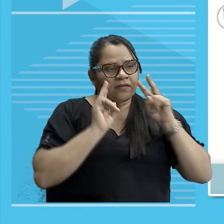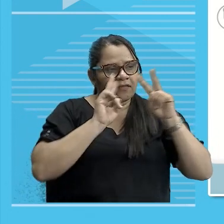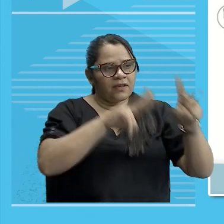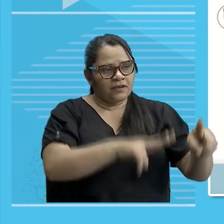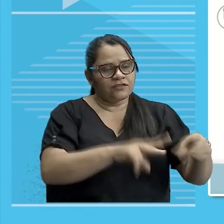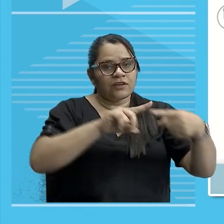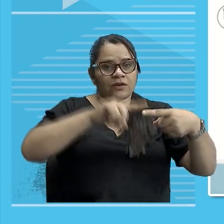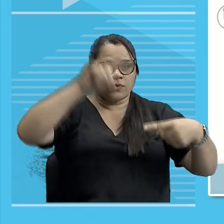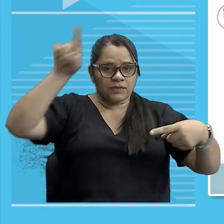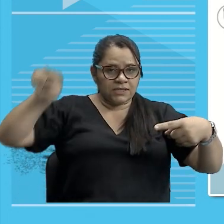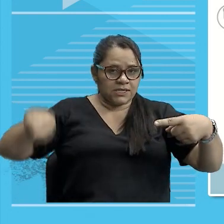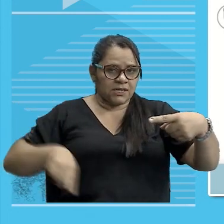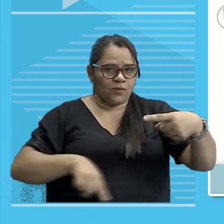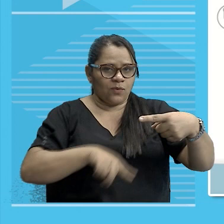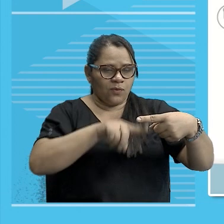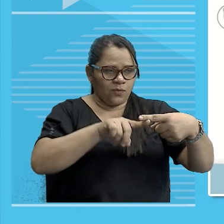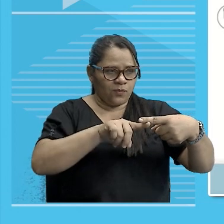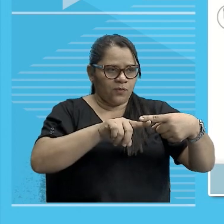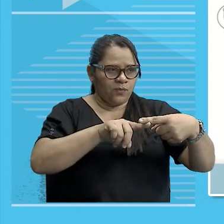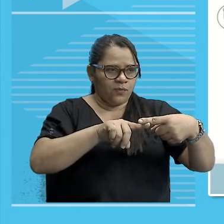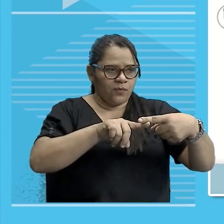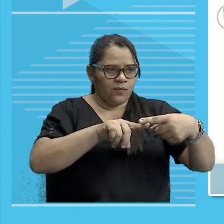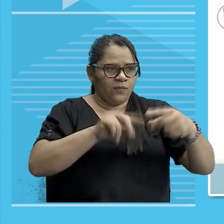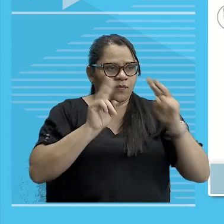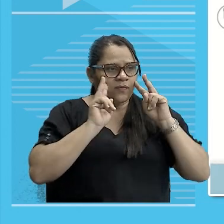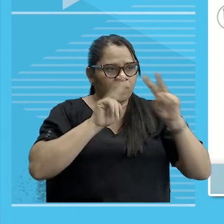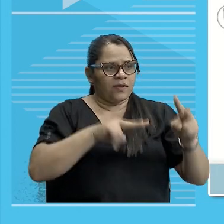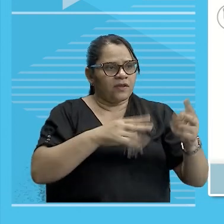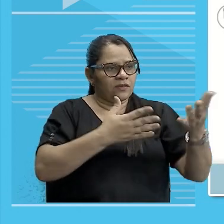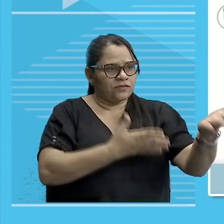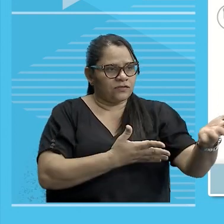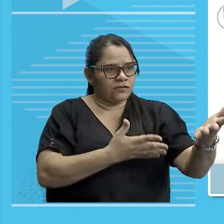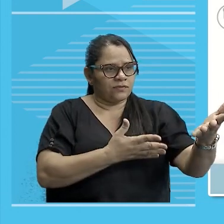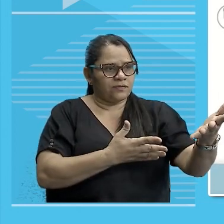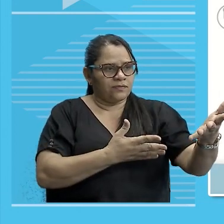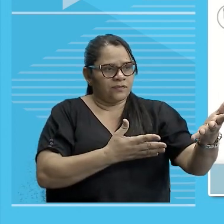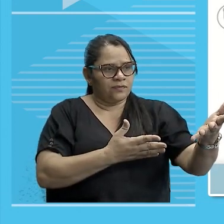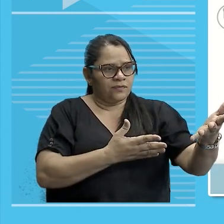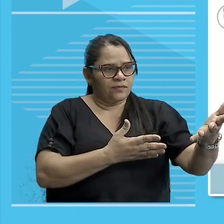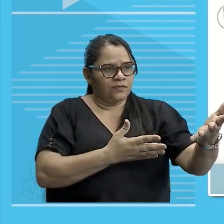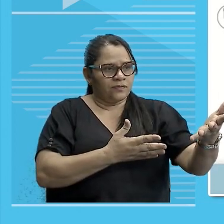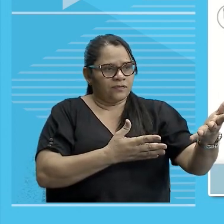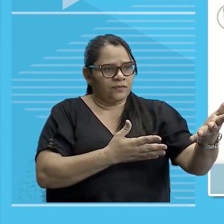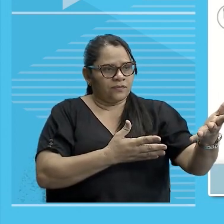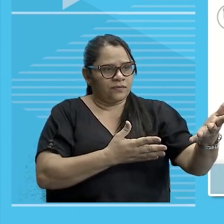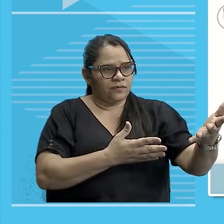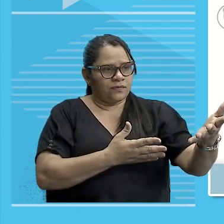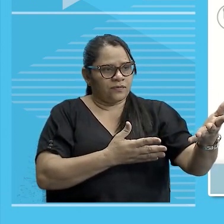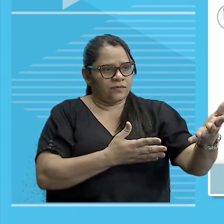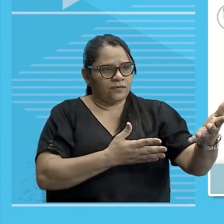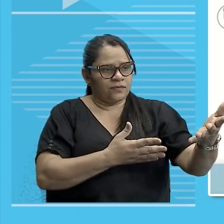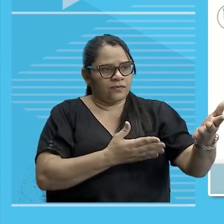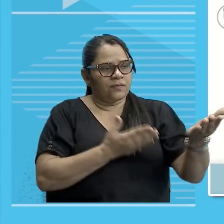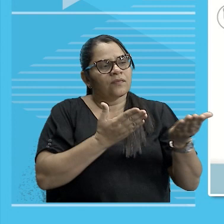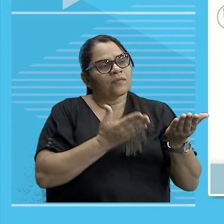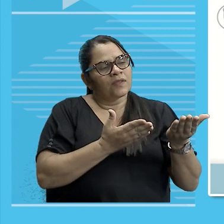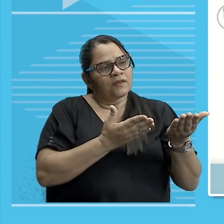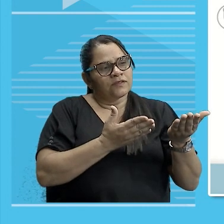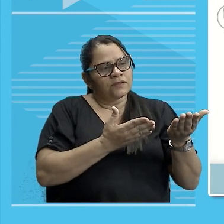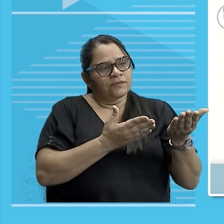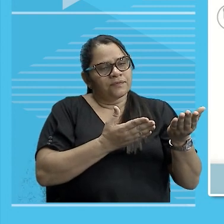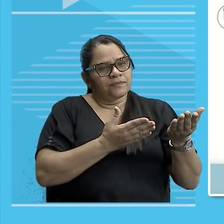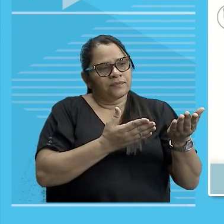número 3 e o número 4 certo o número 4